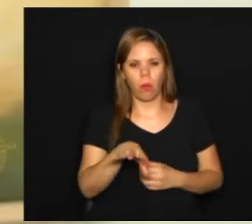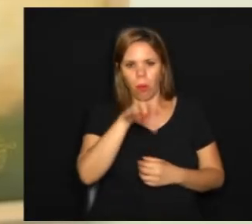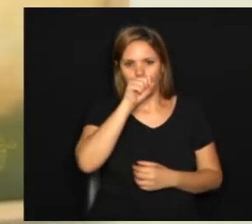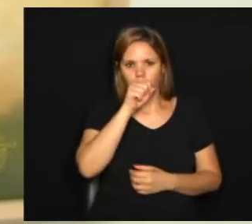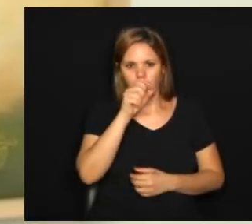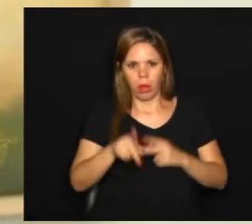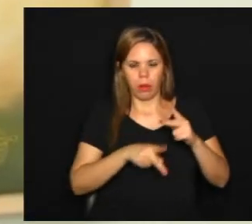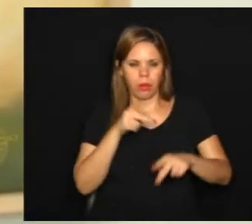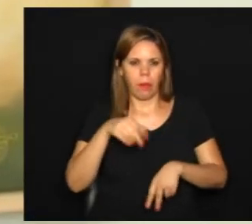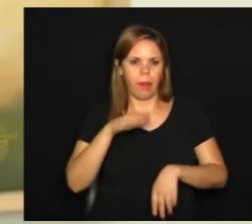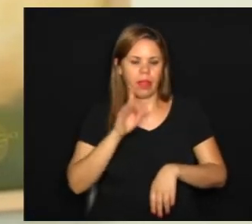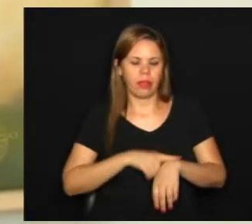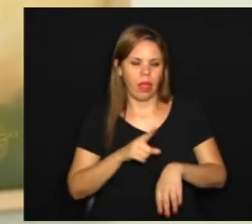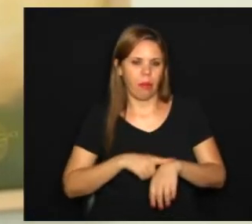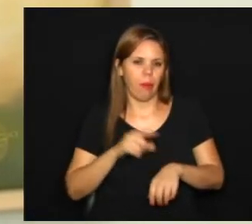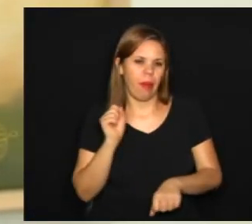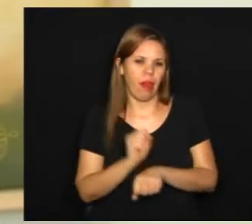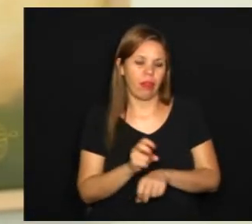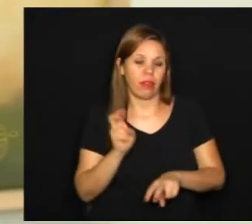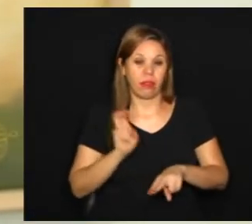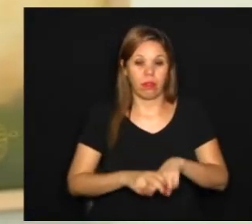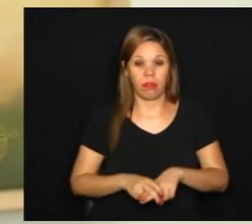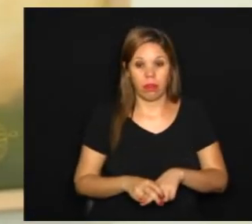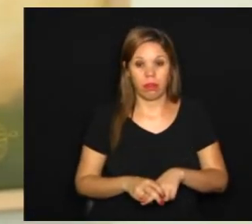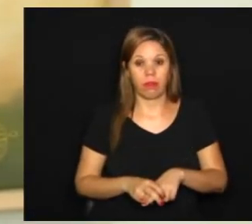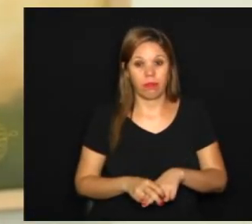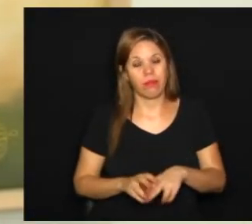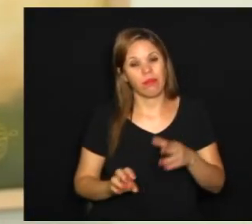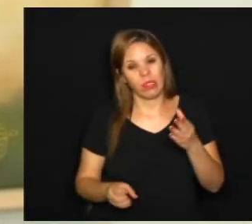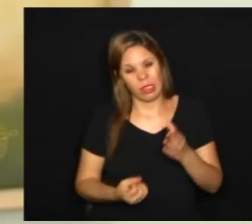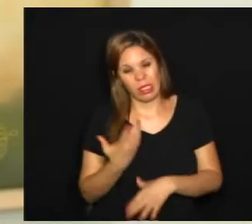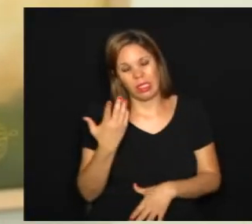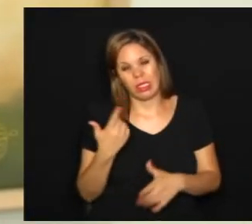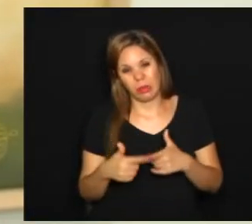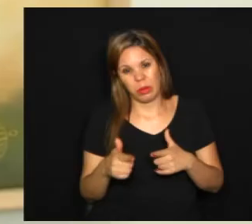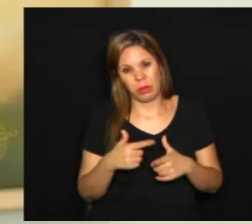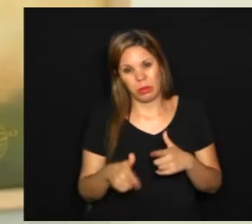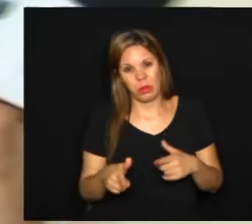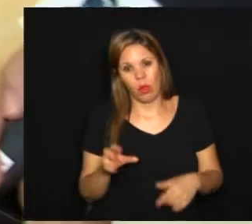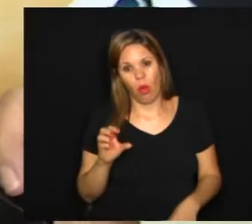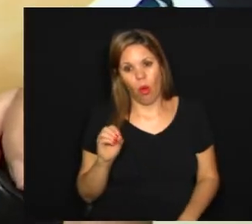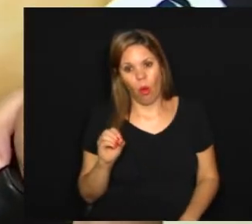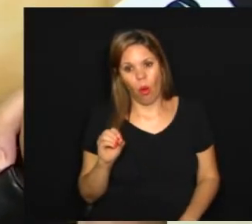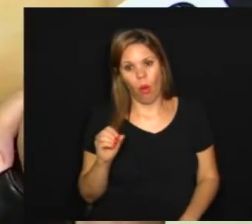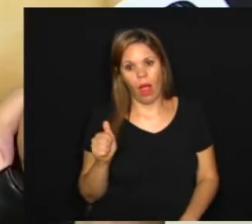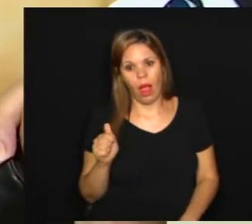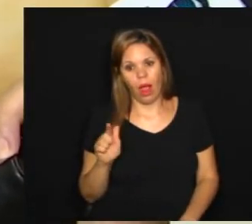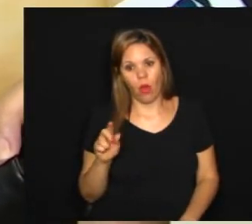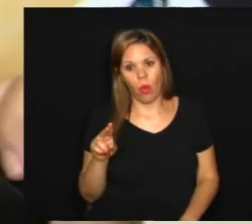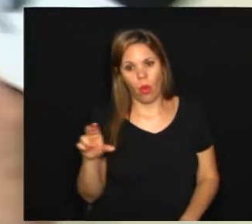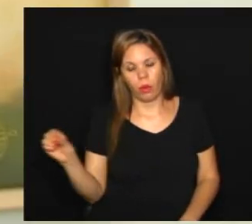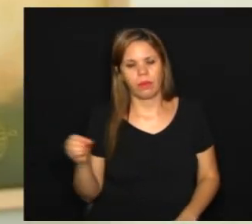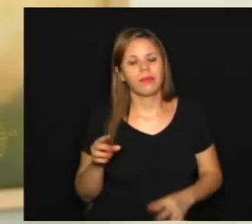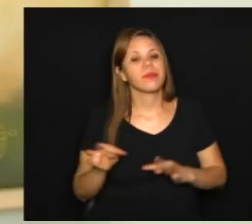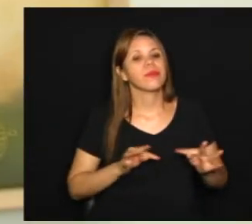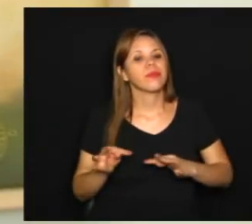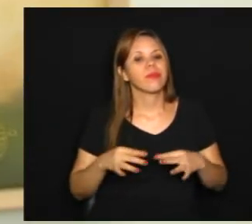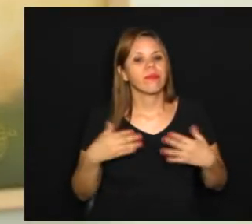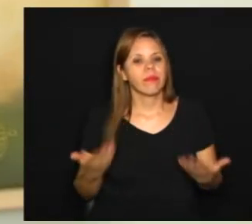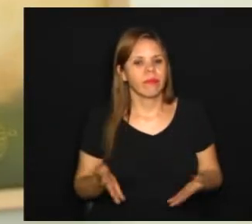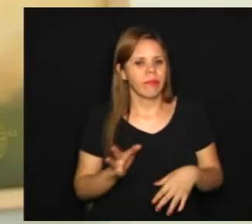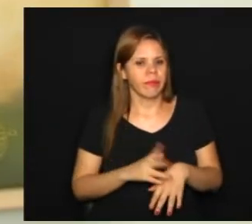coisa que chama bastante atenção são as tromboses em viagens longas, principalmente viagens de avião, porque dentro do avião a gente tem